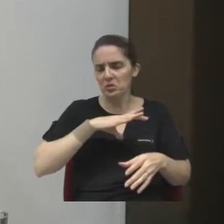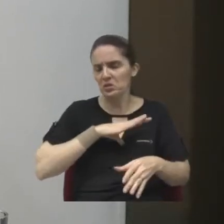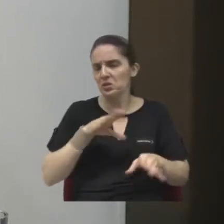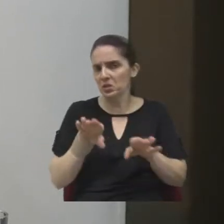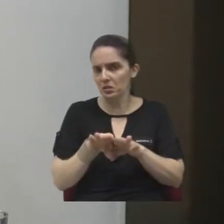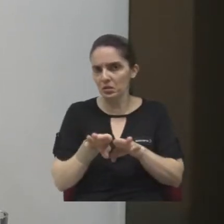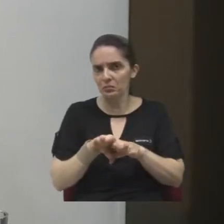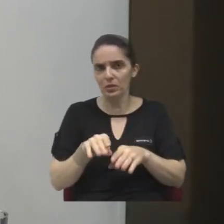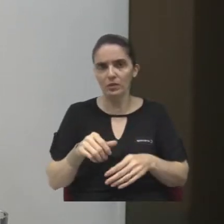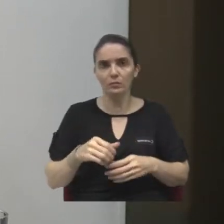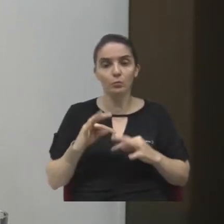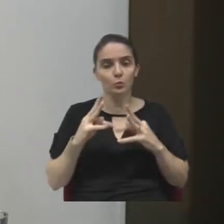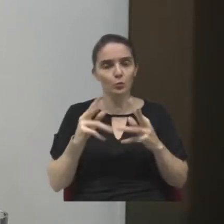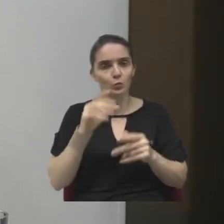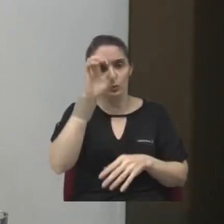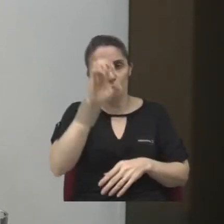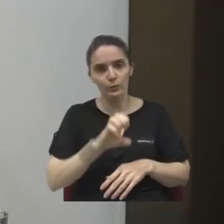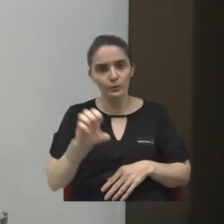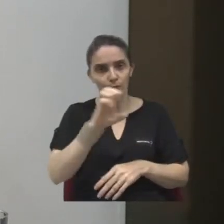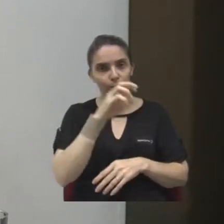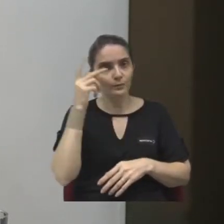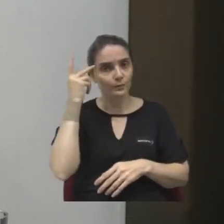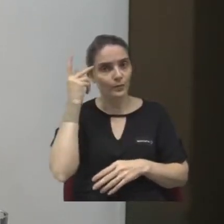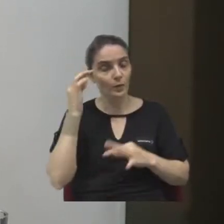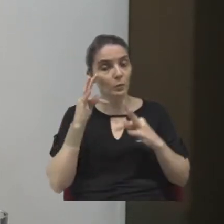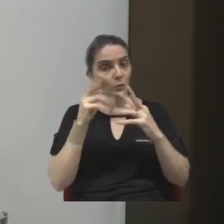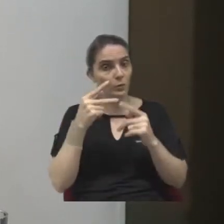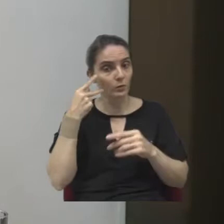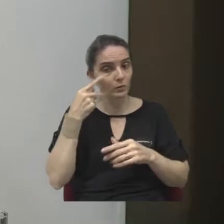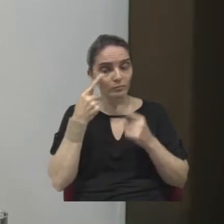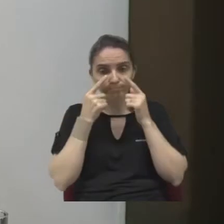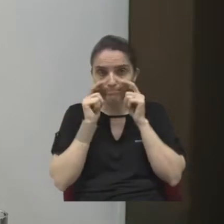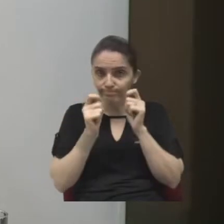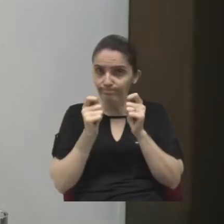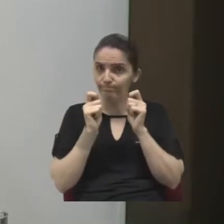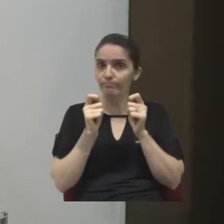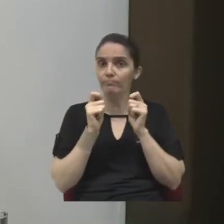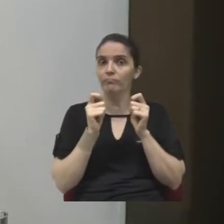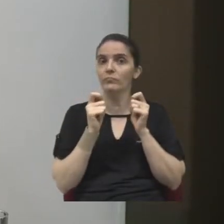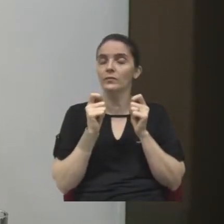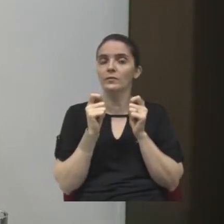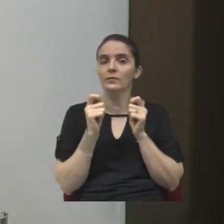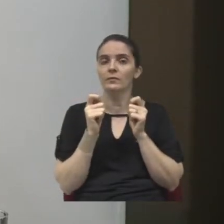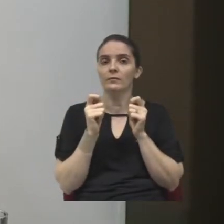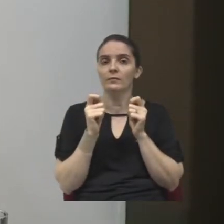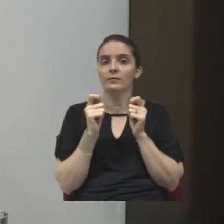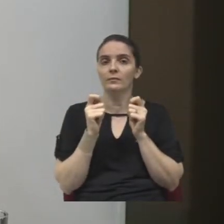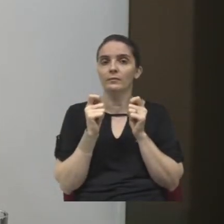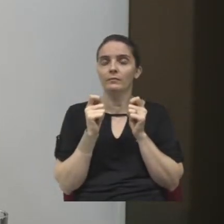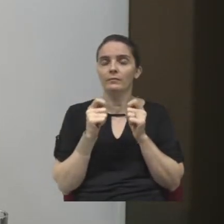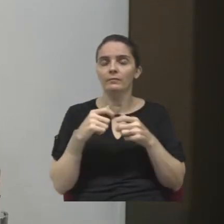que fiquemos todos alertas a isso, para que possamos buscar